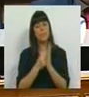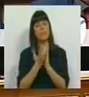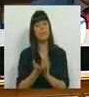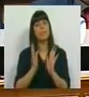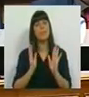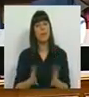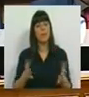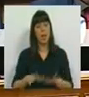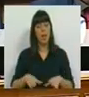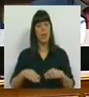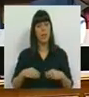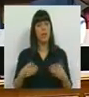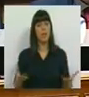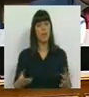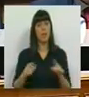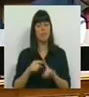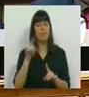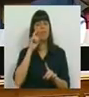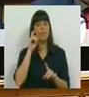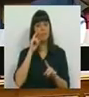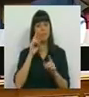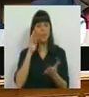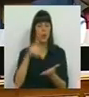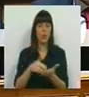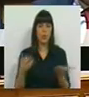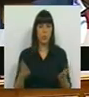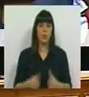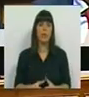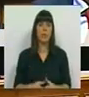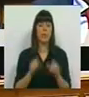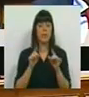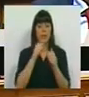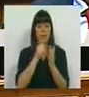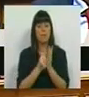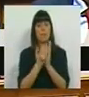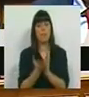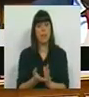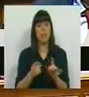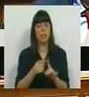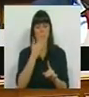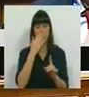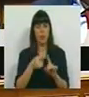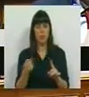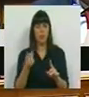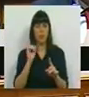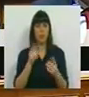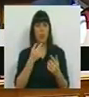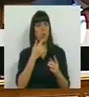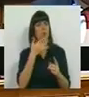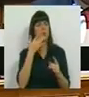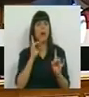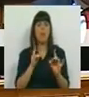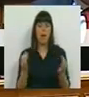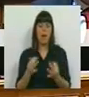que precisaria de adotar para garantir esse resultado. E essas medidas não pareciam ser de monta que